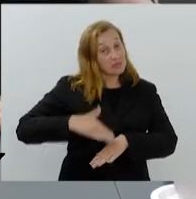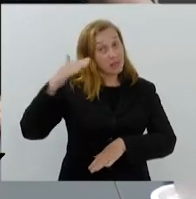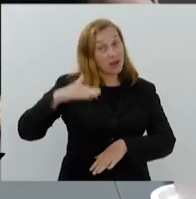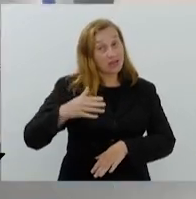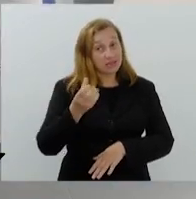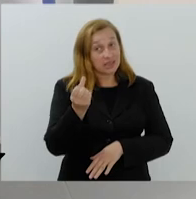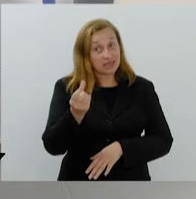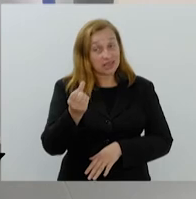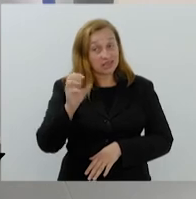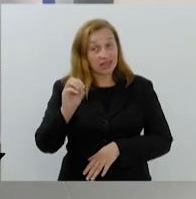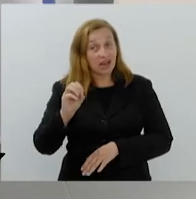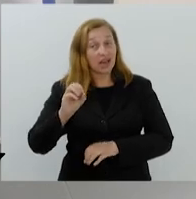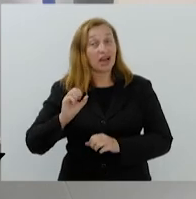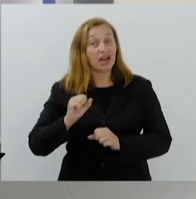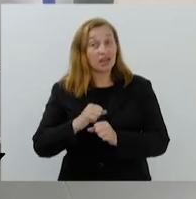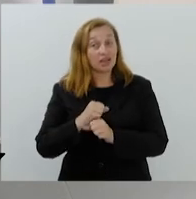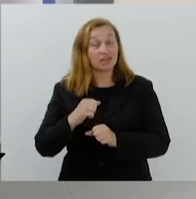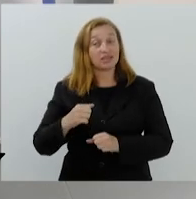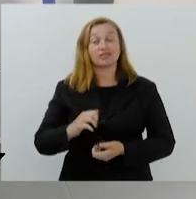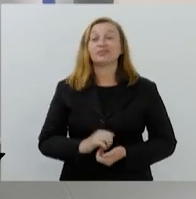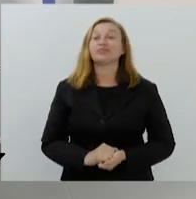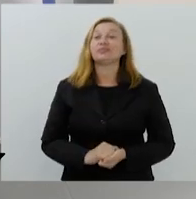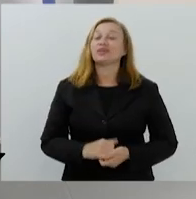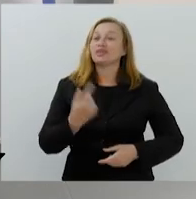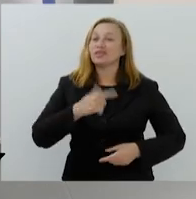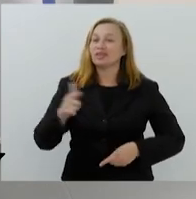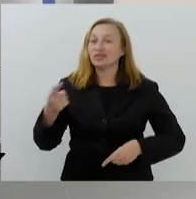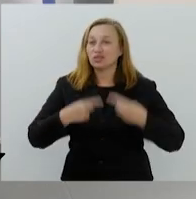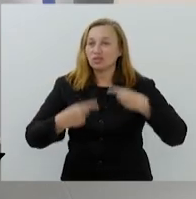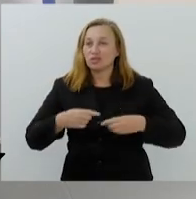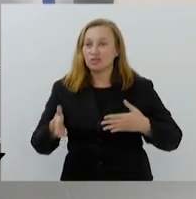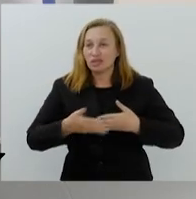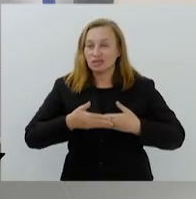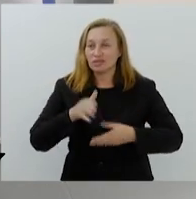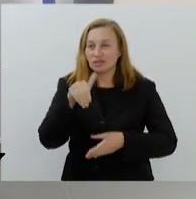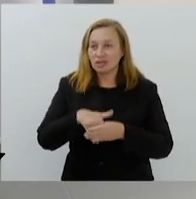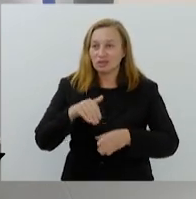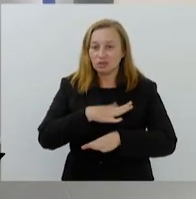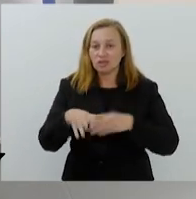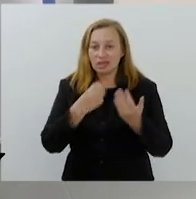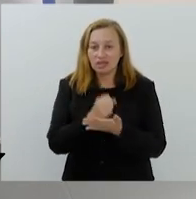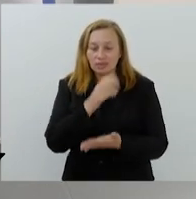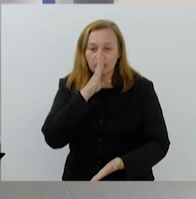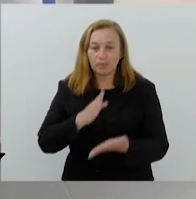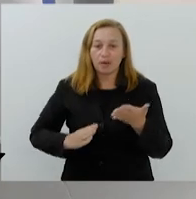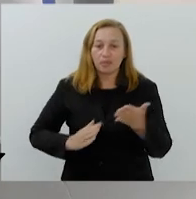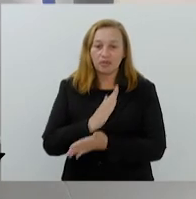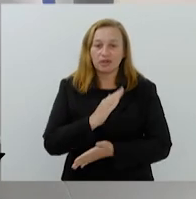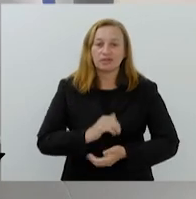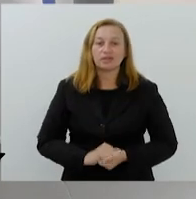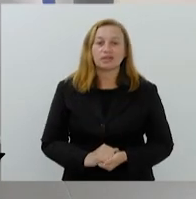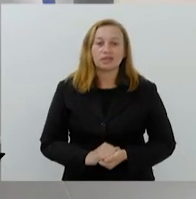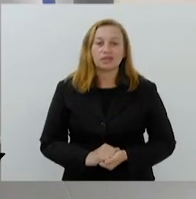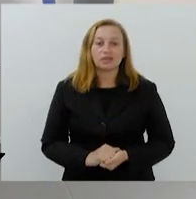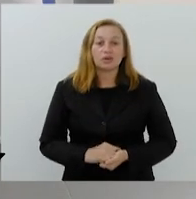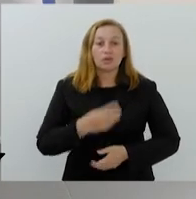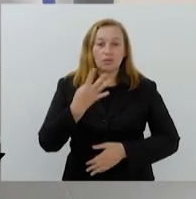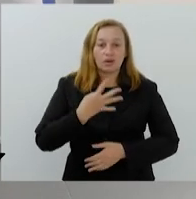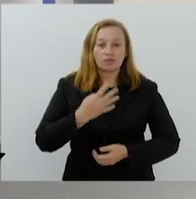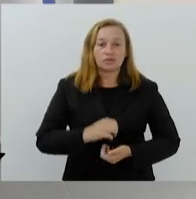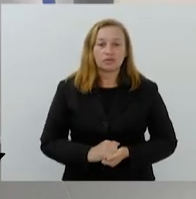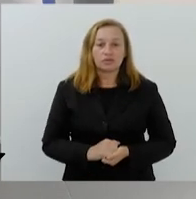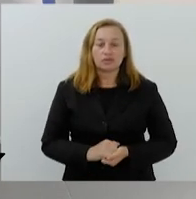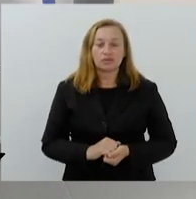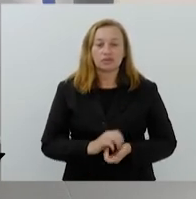Então, sanado vício. Não havendo quem queira discutir, encerrada a discussão e votação, se os que aprovam permaneçam como estão, aprovado. 4